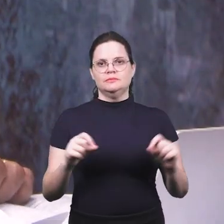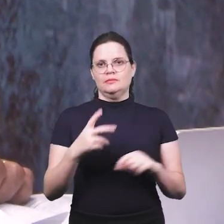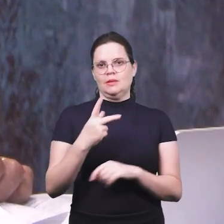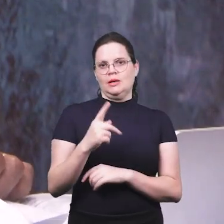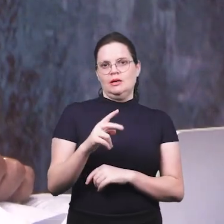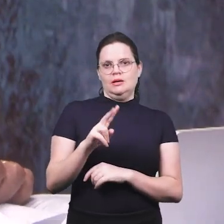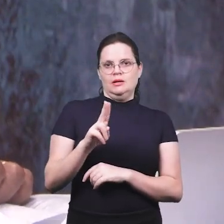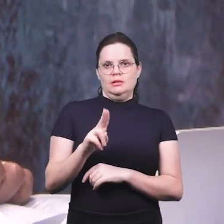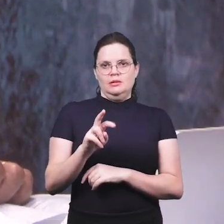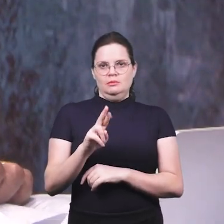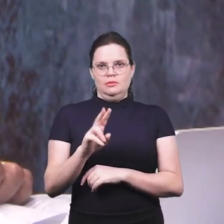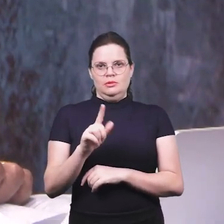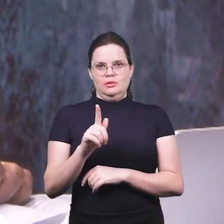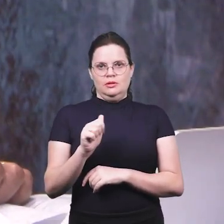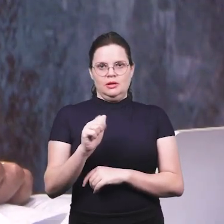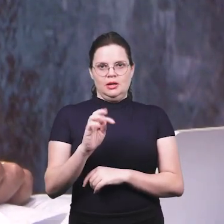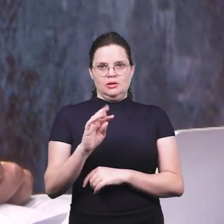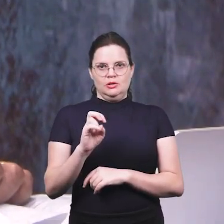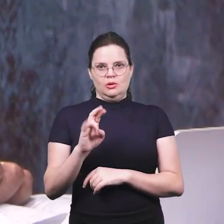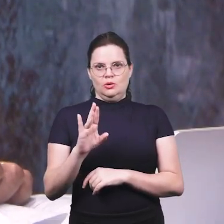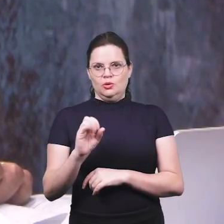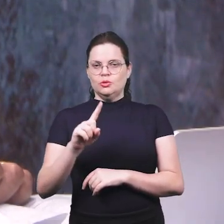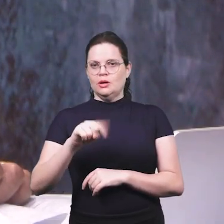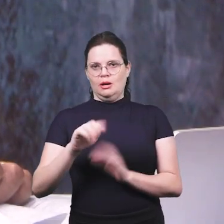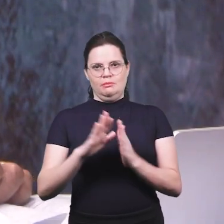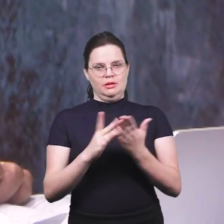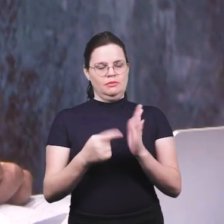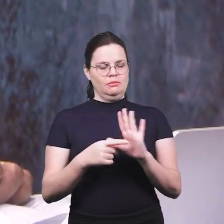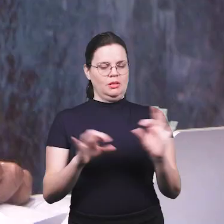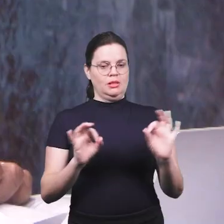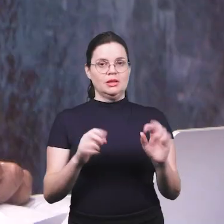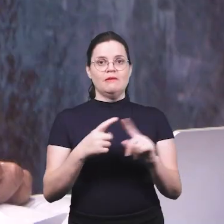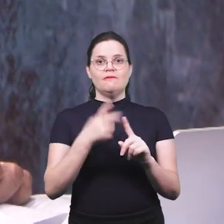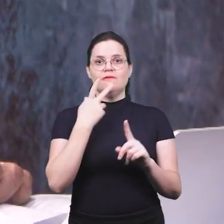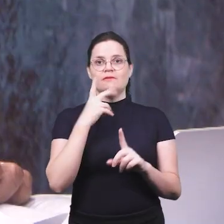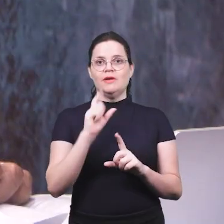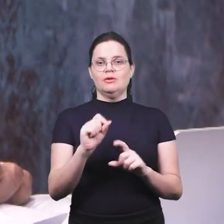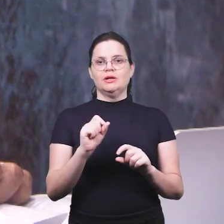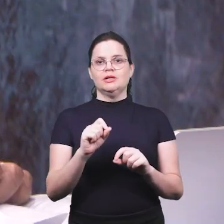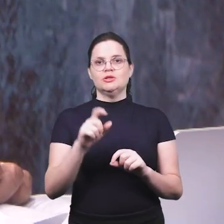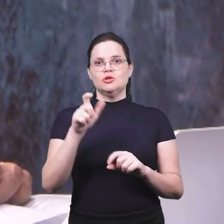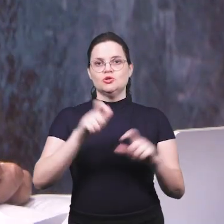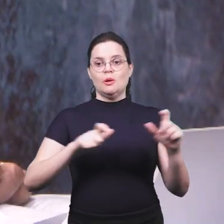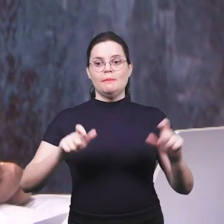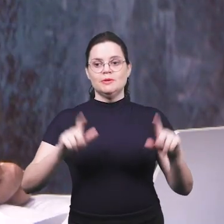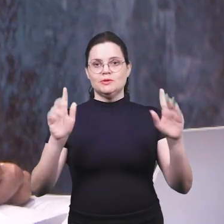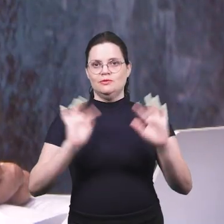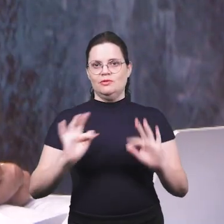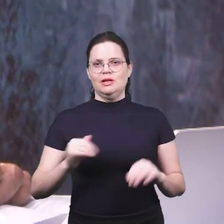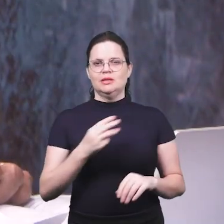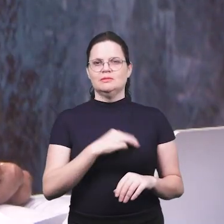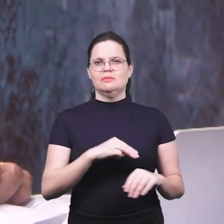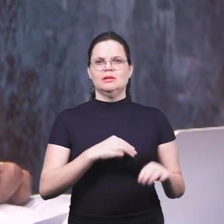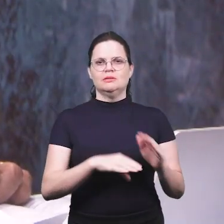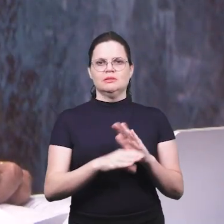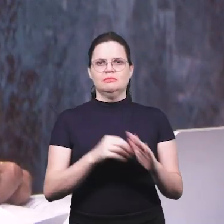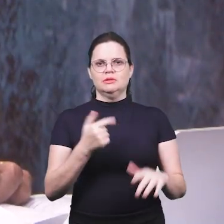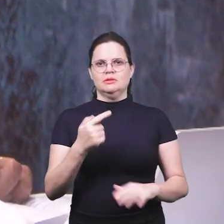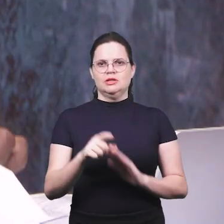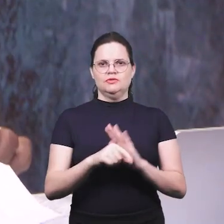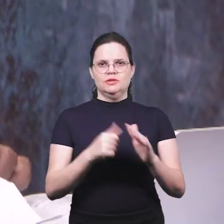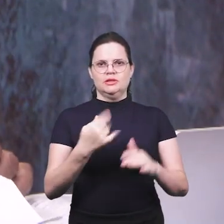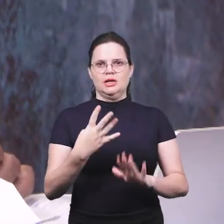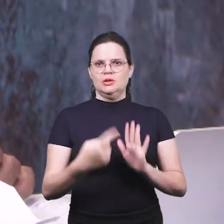purgatório aqui, Sim. a Bíblia fala sobre isso, né? Fala sobre a bem-aventurança que Mateus 7, 13 a 14, do Eterna, fala sobre